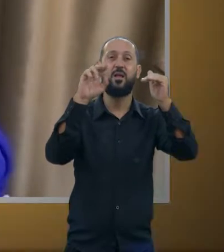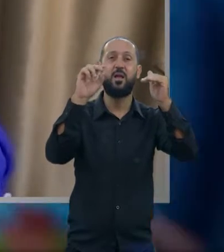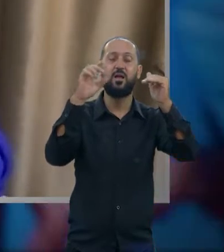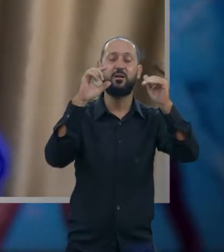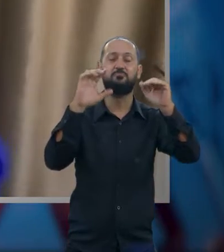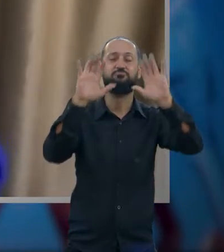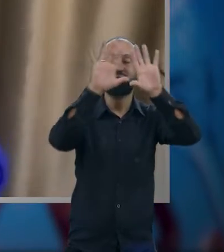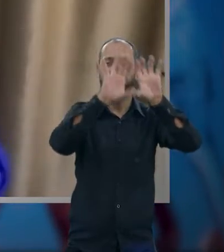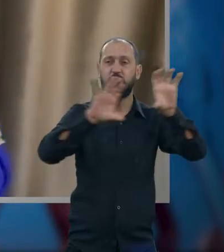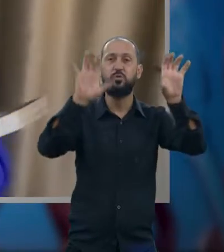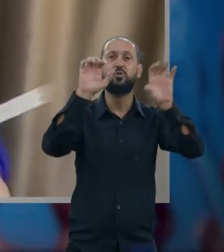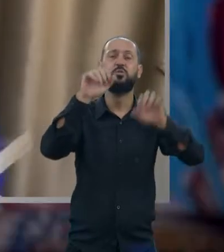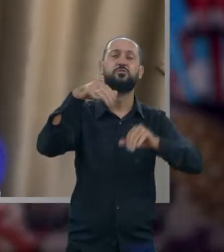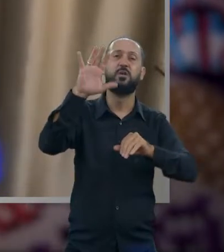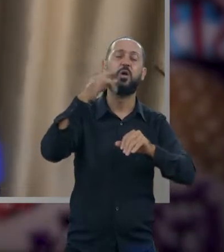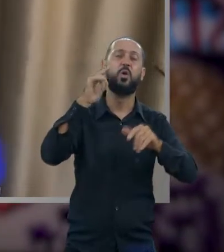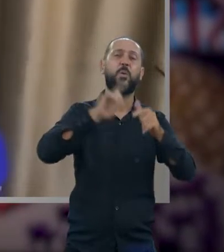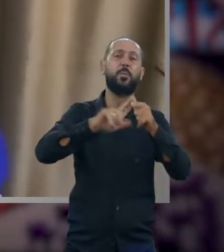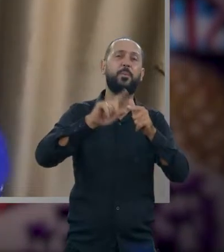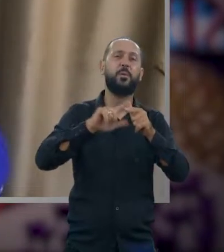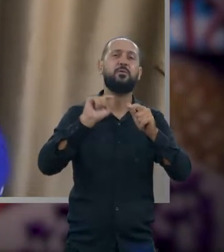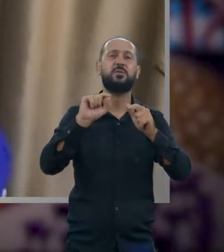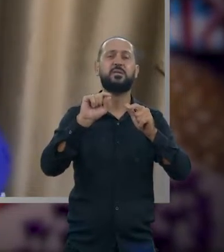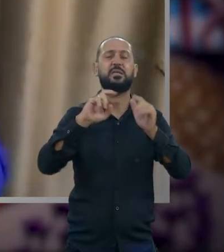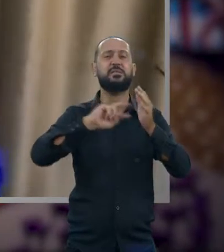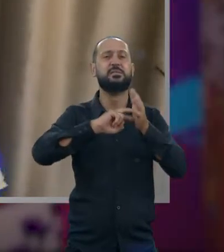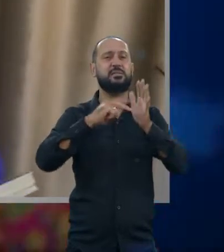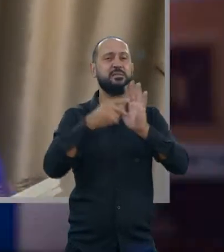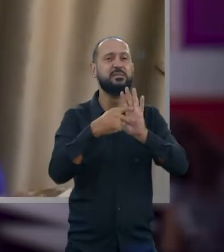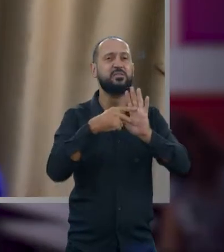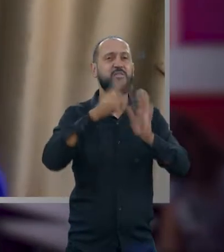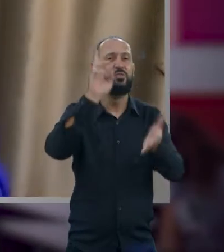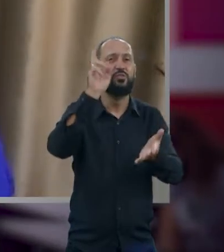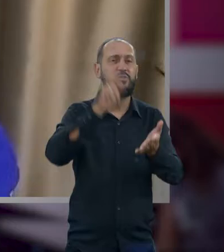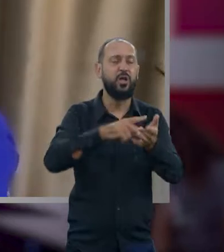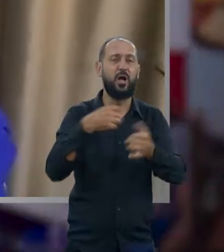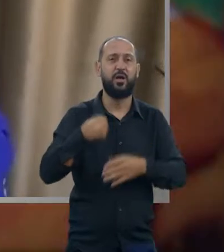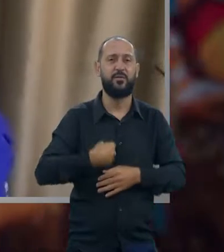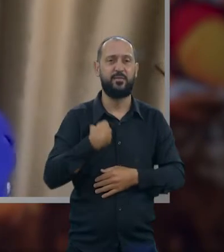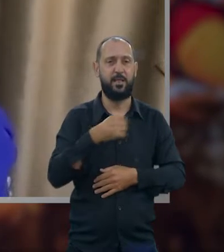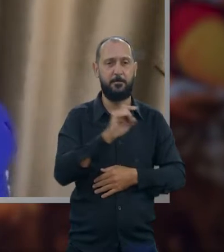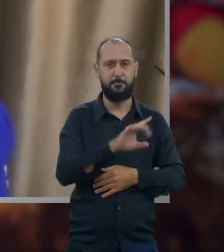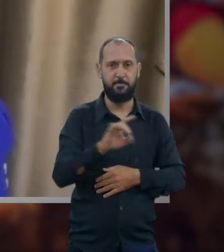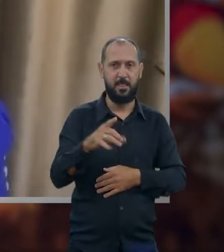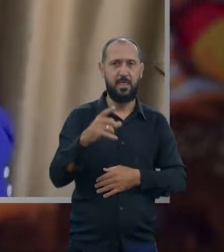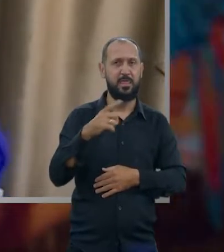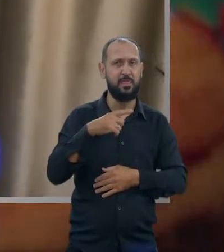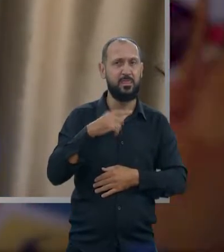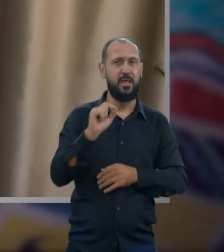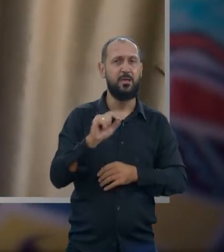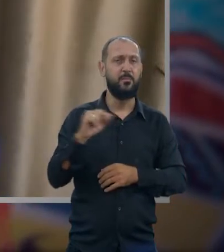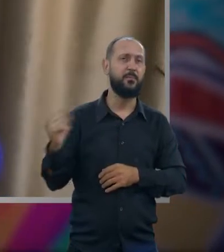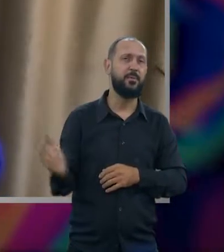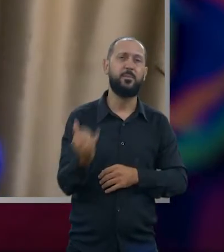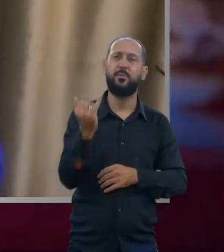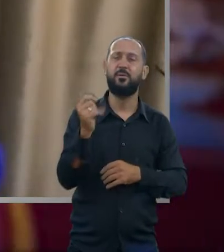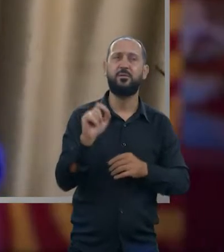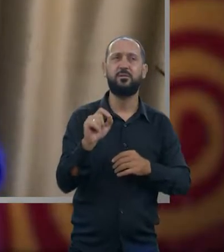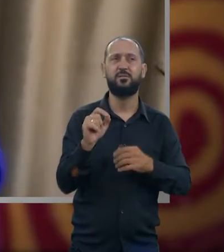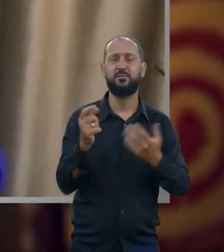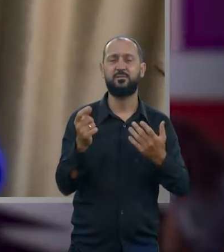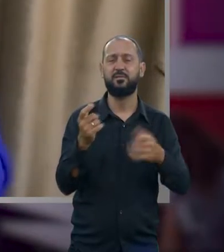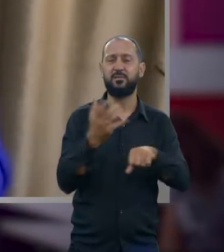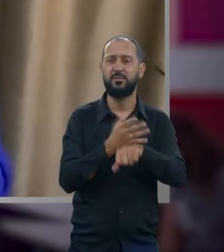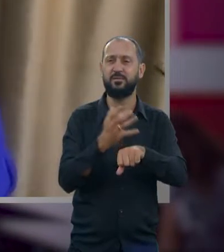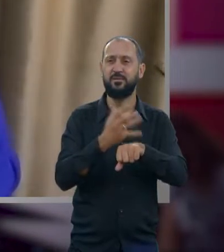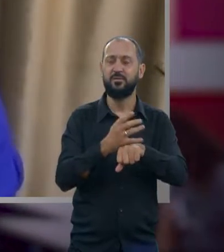maiores, eles vão trazer o tônus principal da questão, o que aquilo significa de fato na vida da pessoa. Eles têm aqui uma